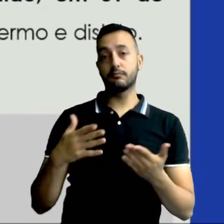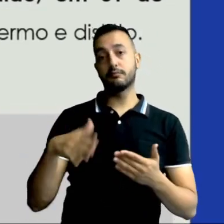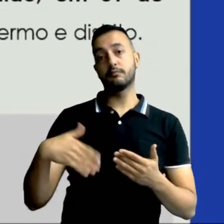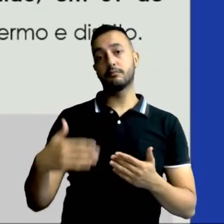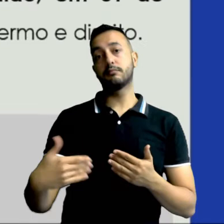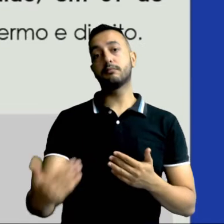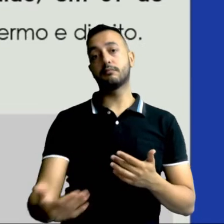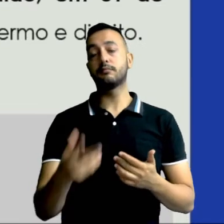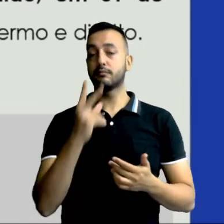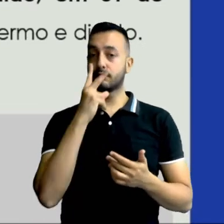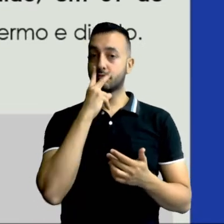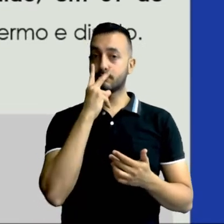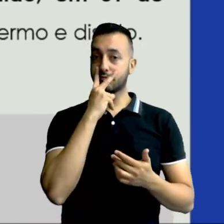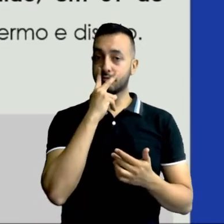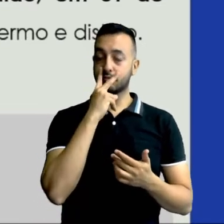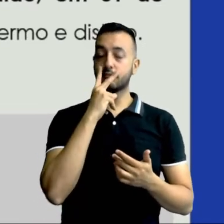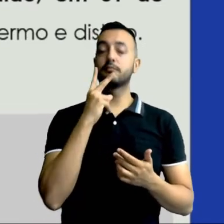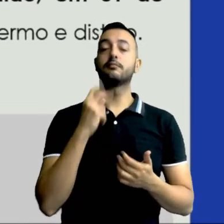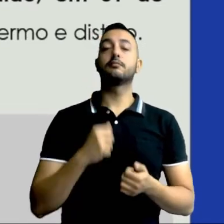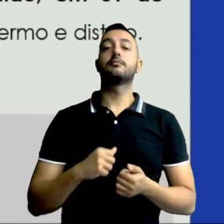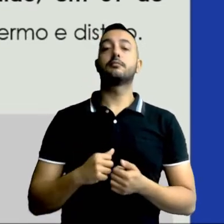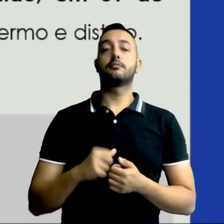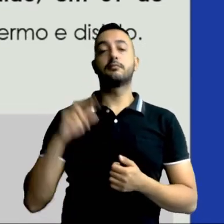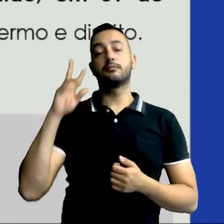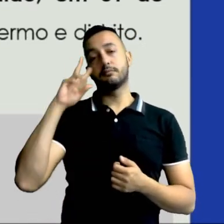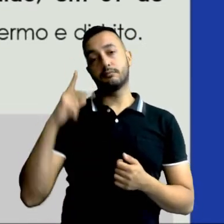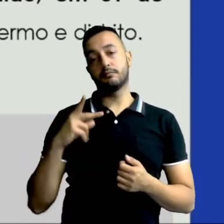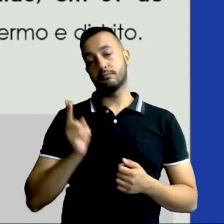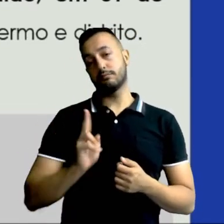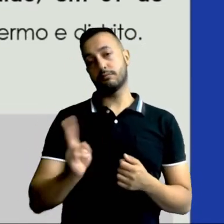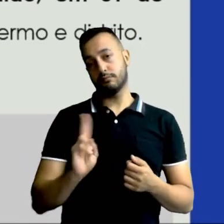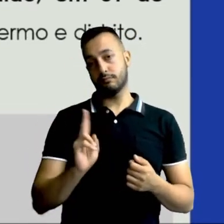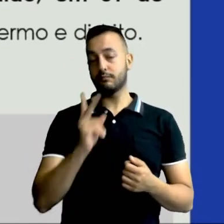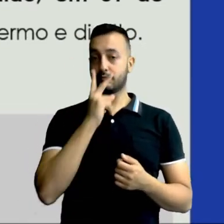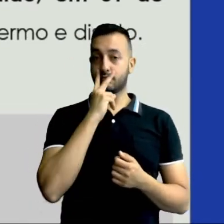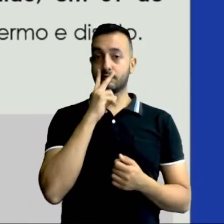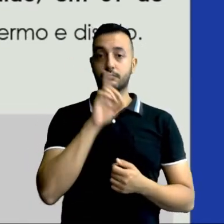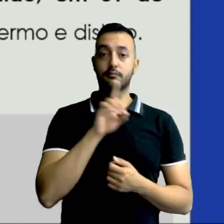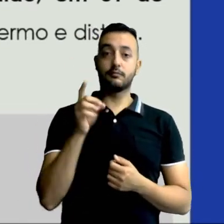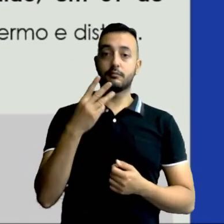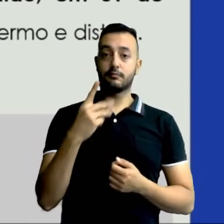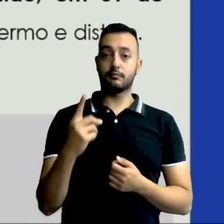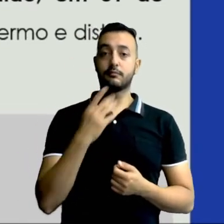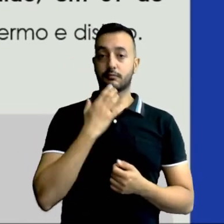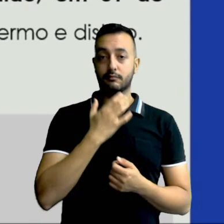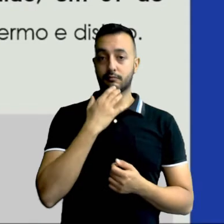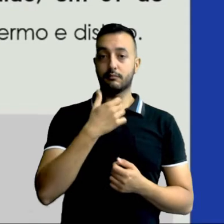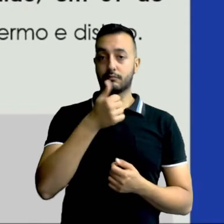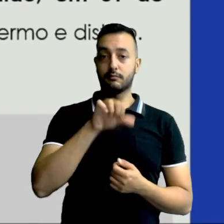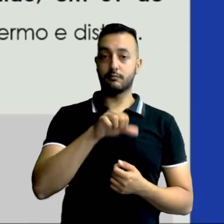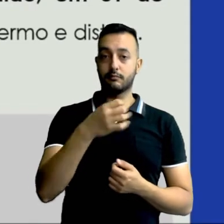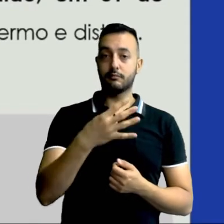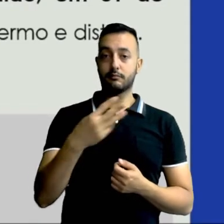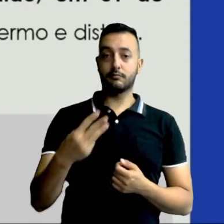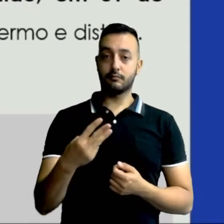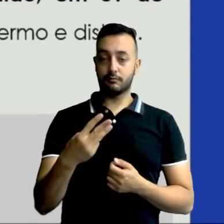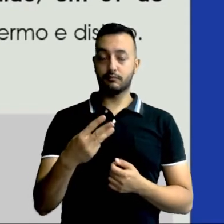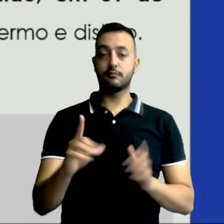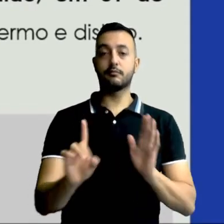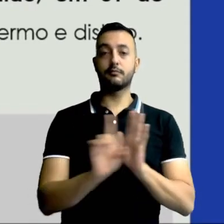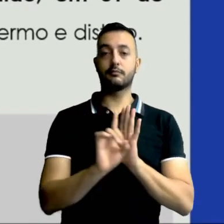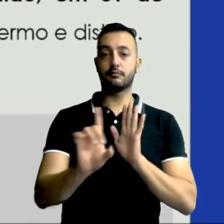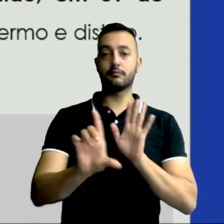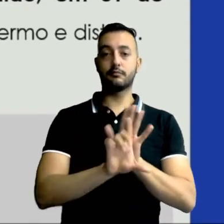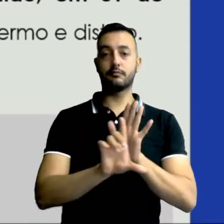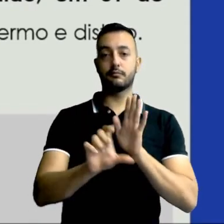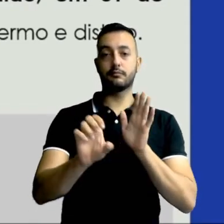definitivamente Vitória de Santo Antão reconhecido o nome de Vitória em 31 dedezembro de 1943 pelo